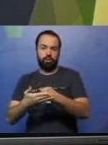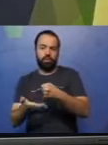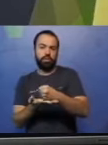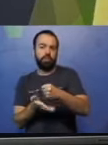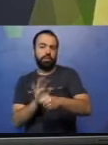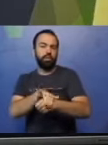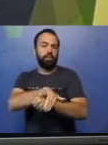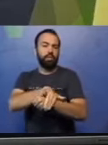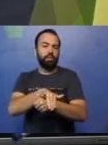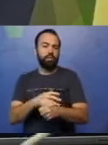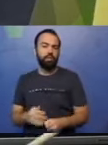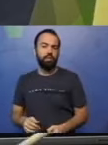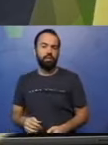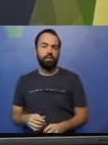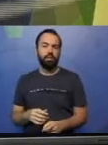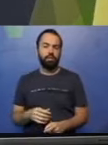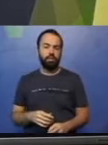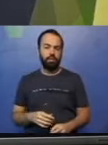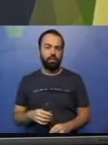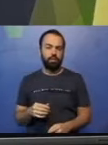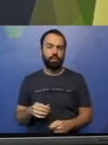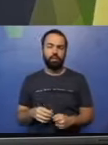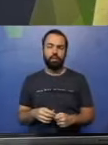resultados possíveis